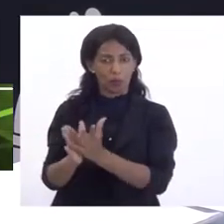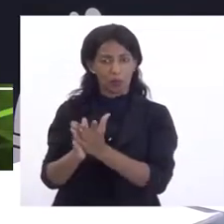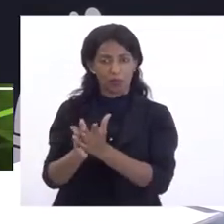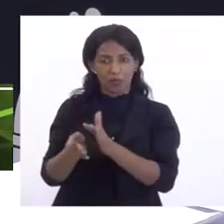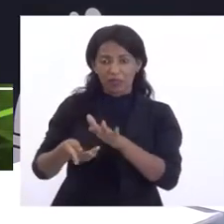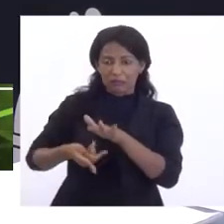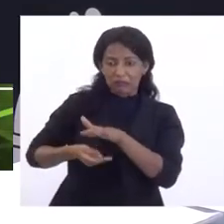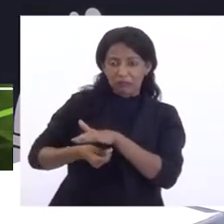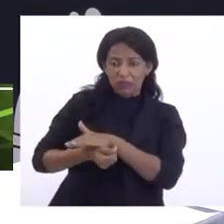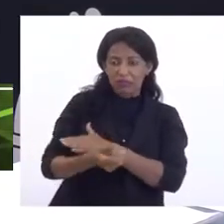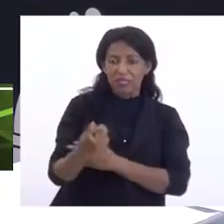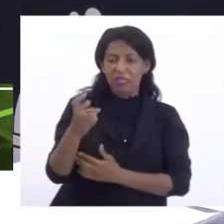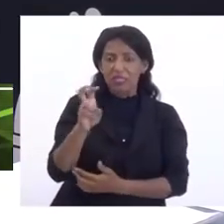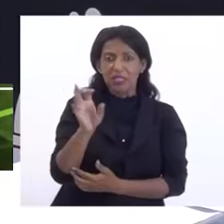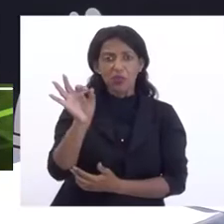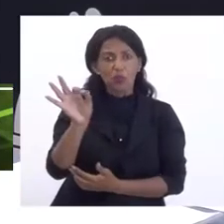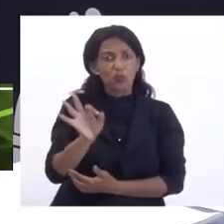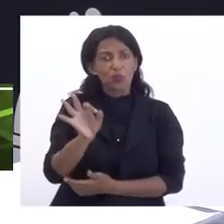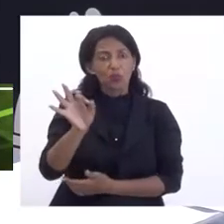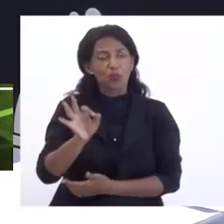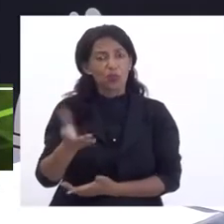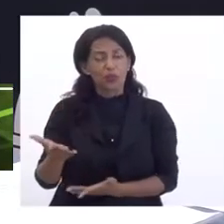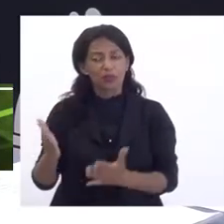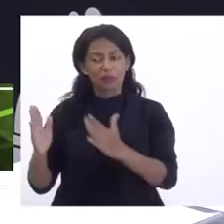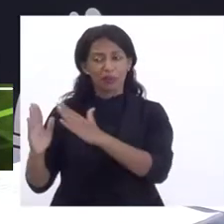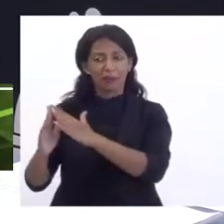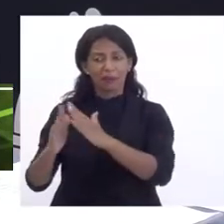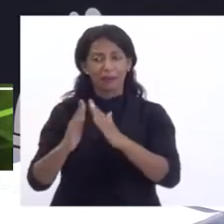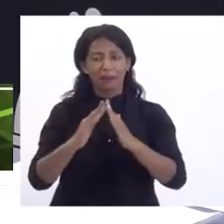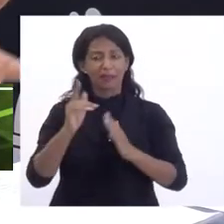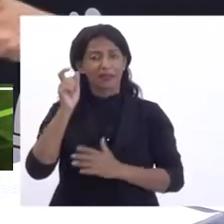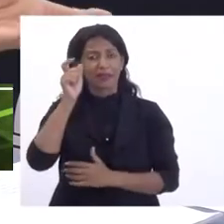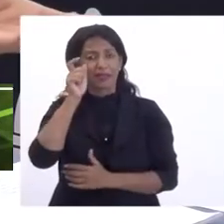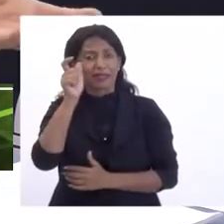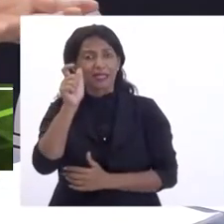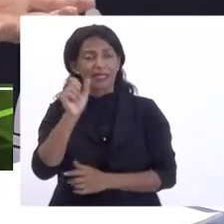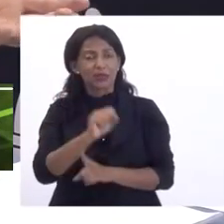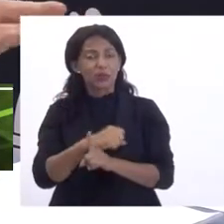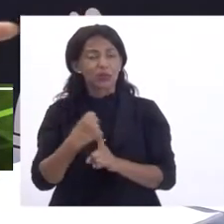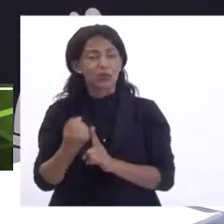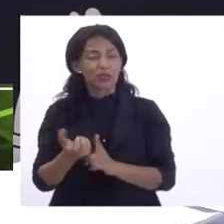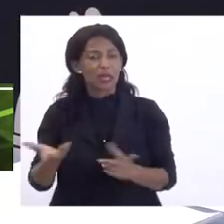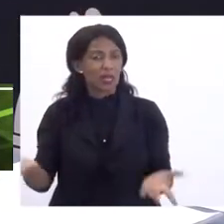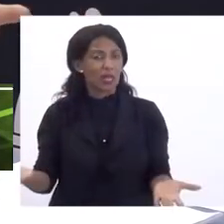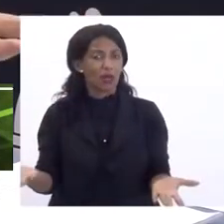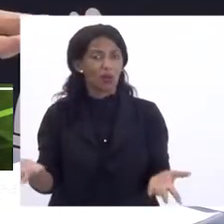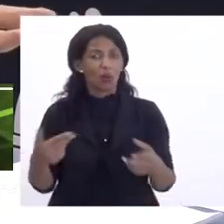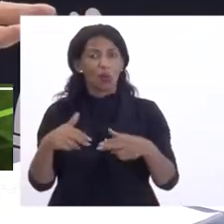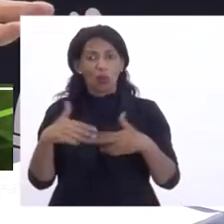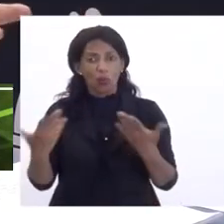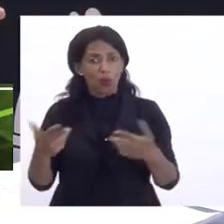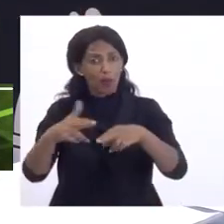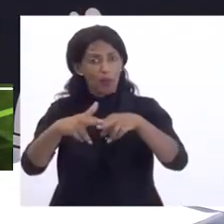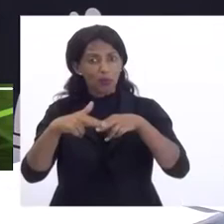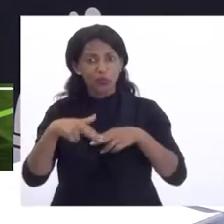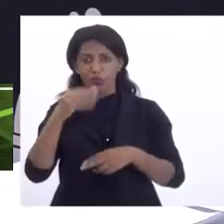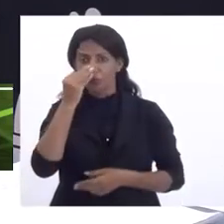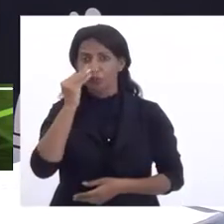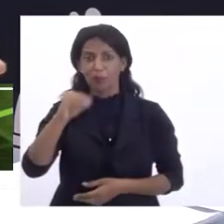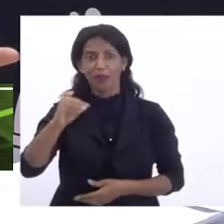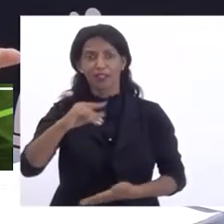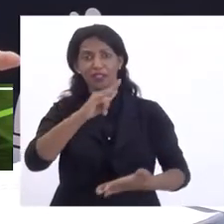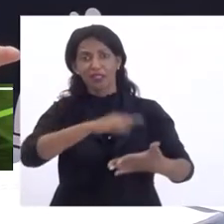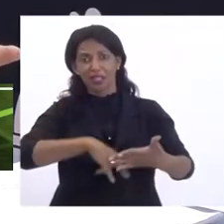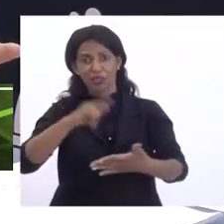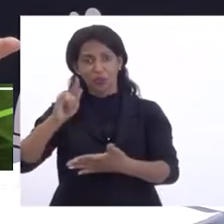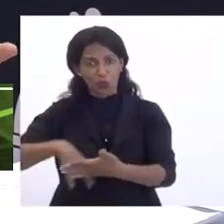investir 5% disso em habitação de interesse social. Se isso não é motivo para rejeitar as